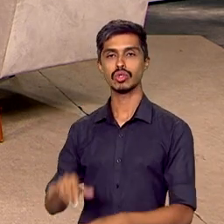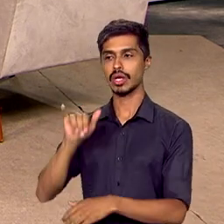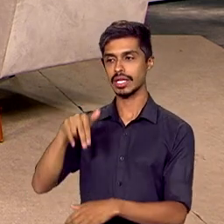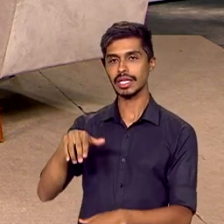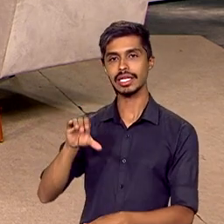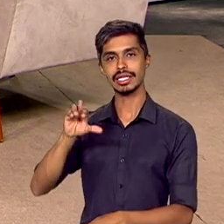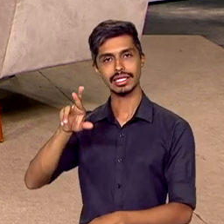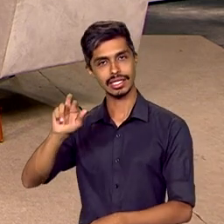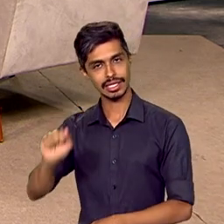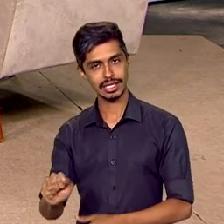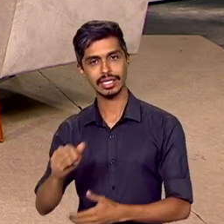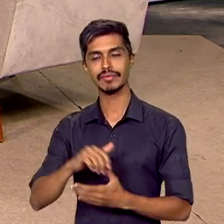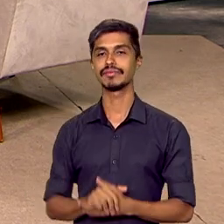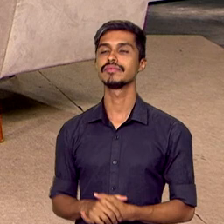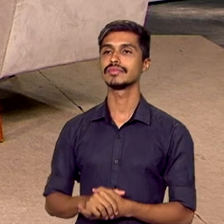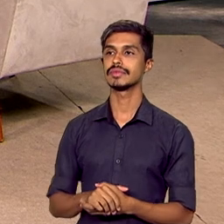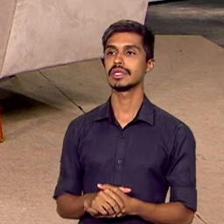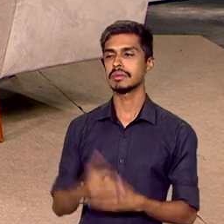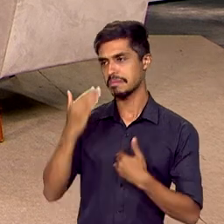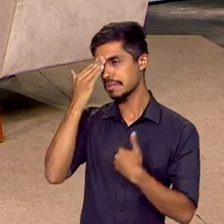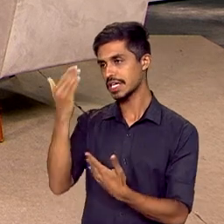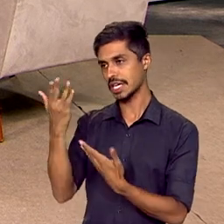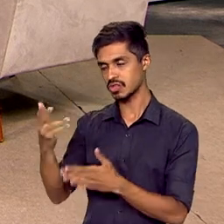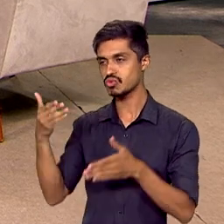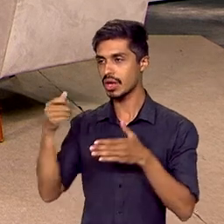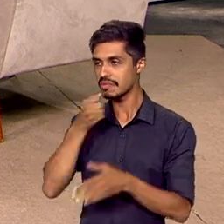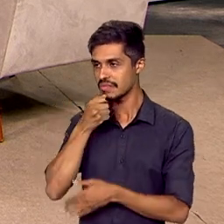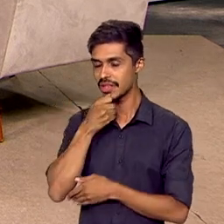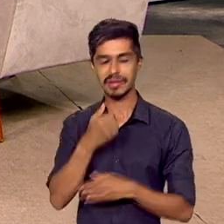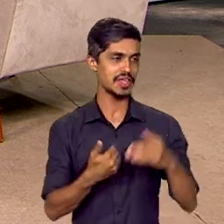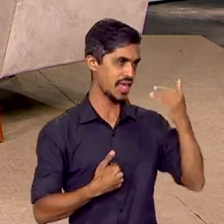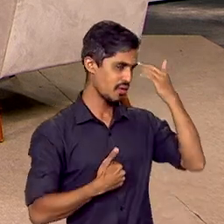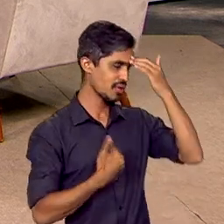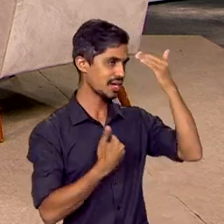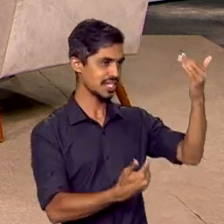Colonização e Reforma Agrária, o INCRA, muito obrigado pela sua entrevista. Eu que agradeço, Roberto.